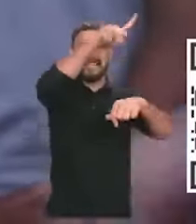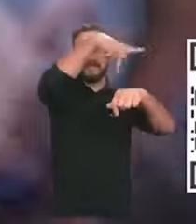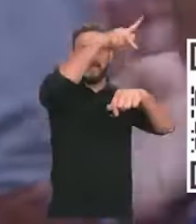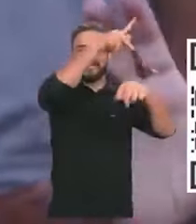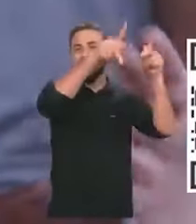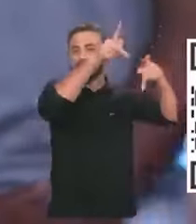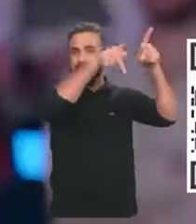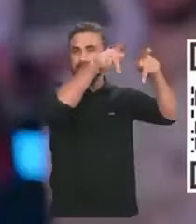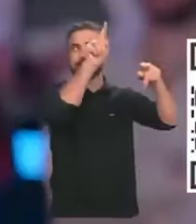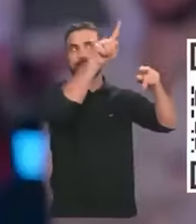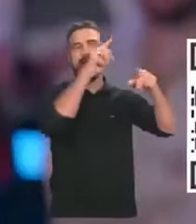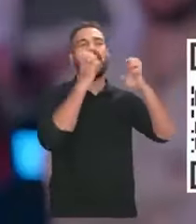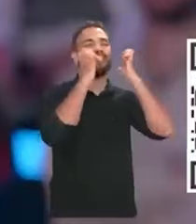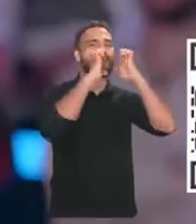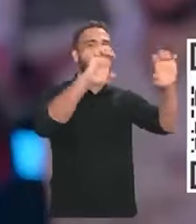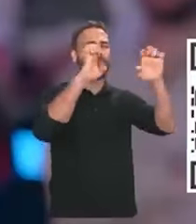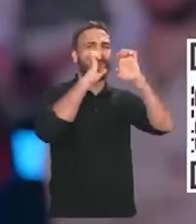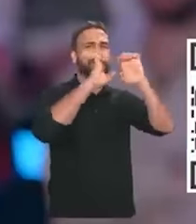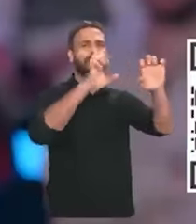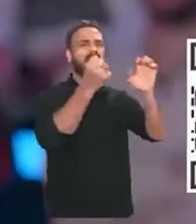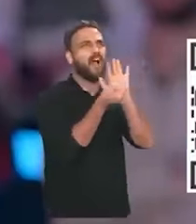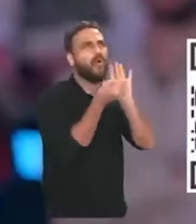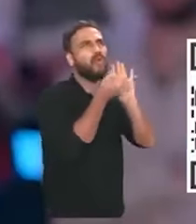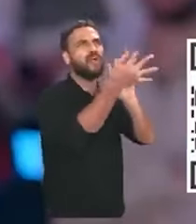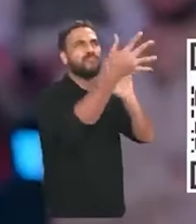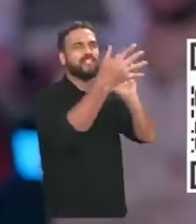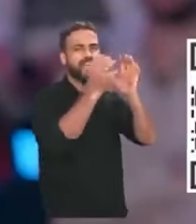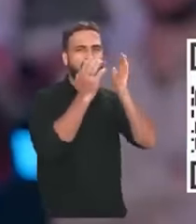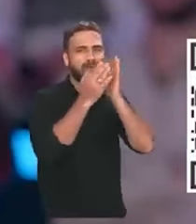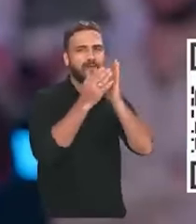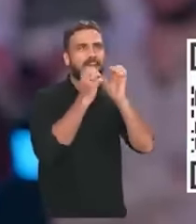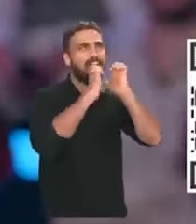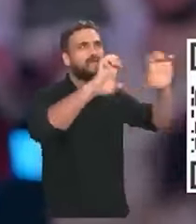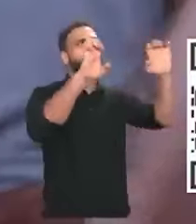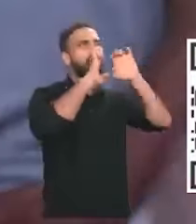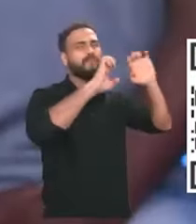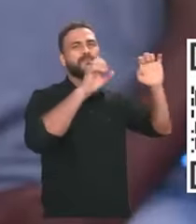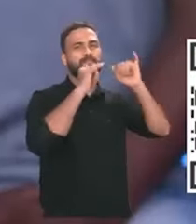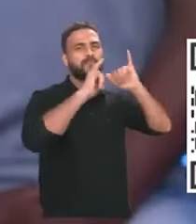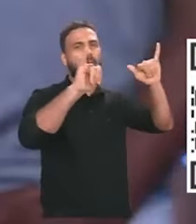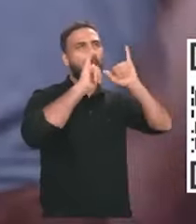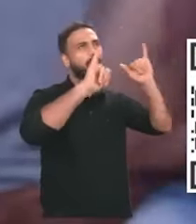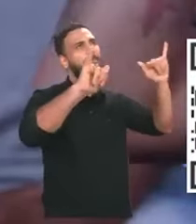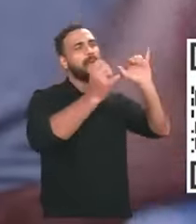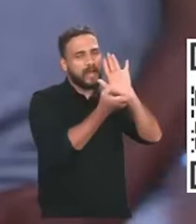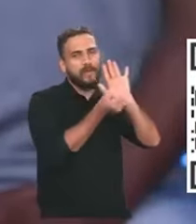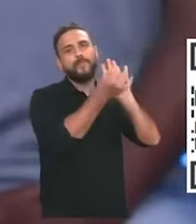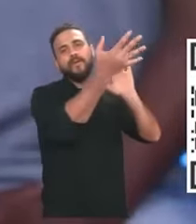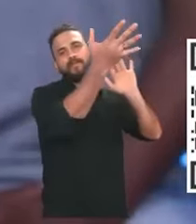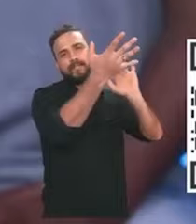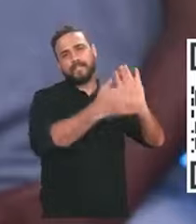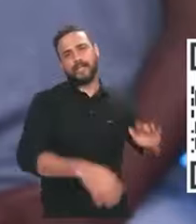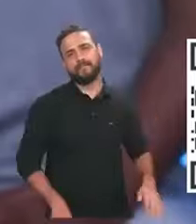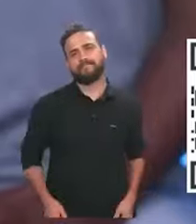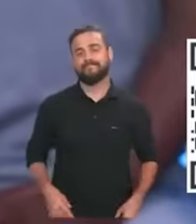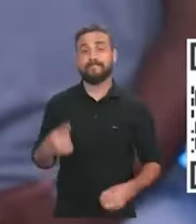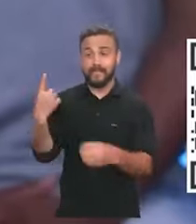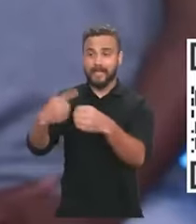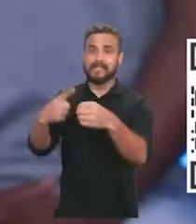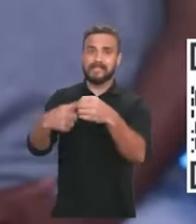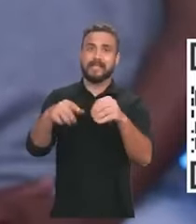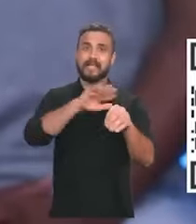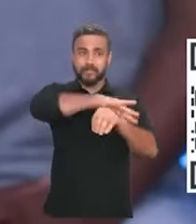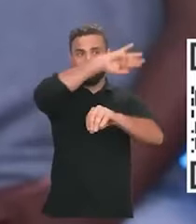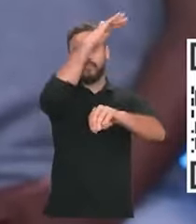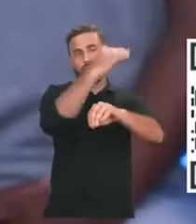Pregamos abertamente, não tem um processo de aproximação, de relacionamento, é uma pregação direta. E nós